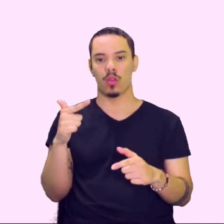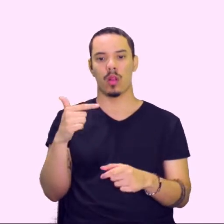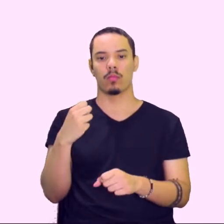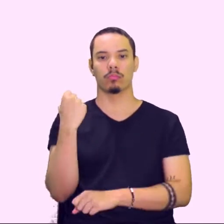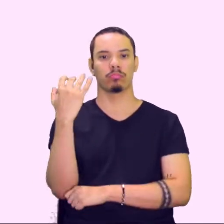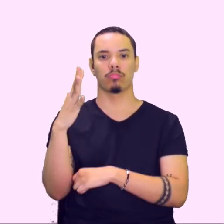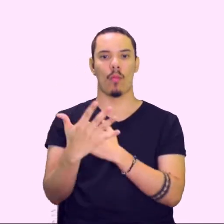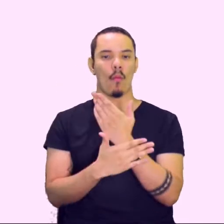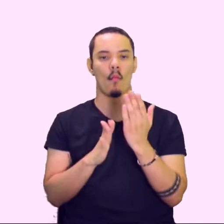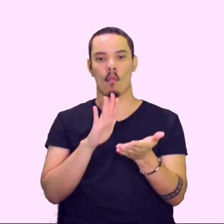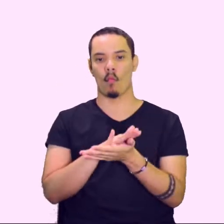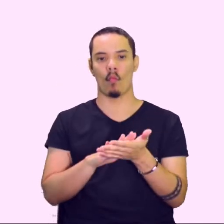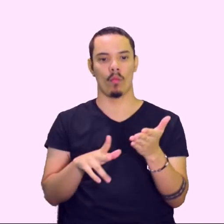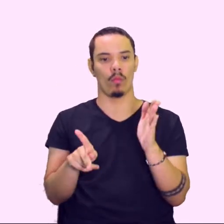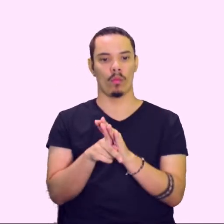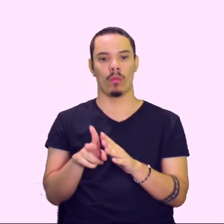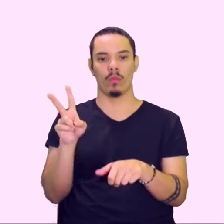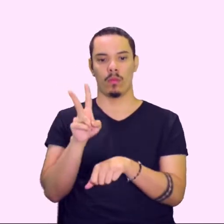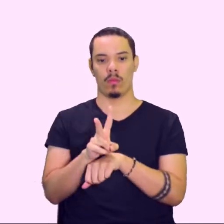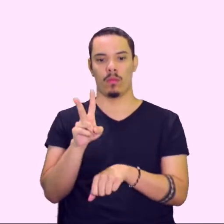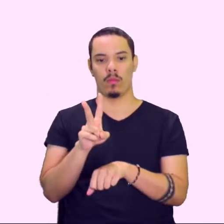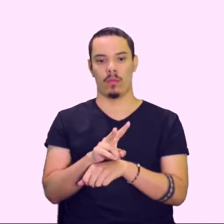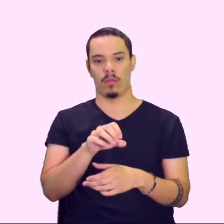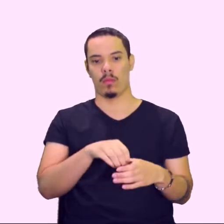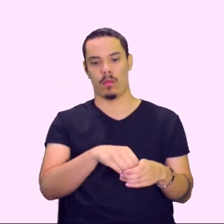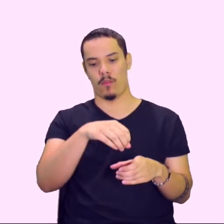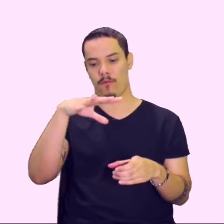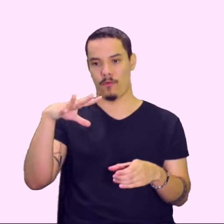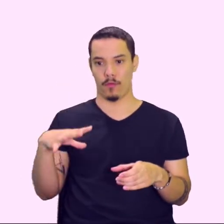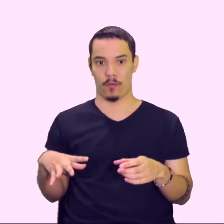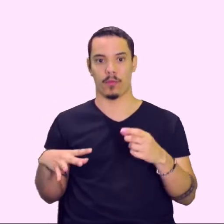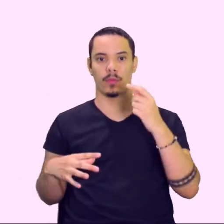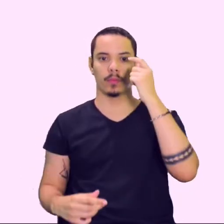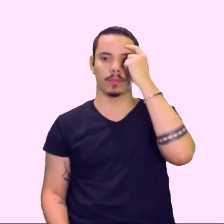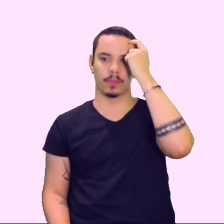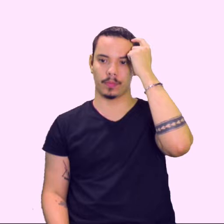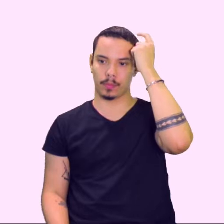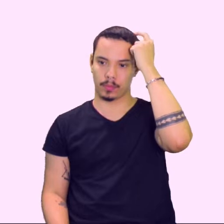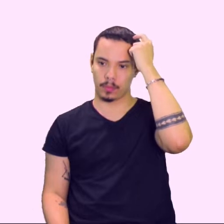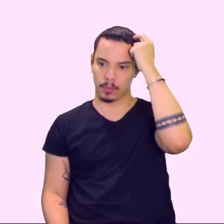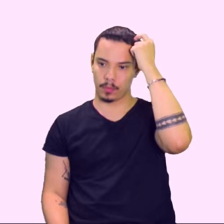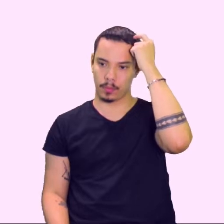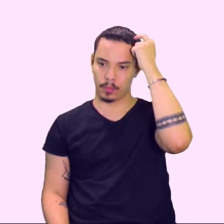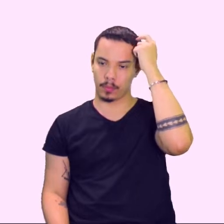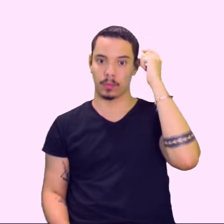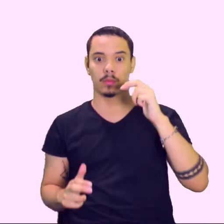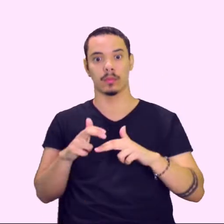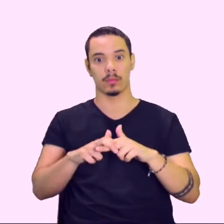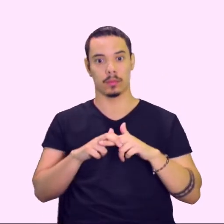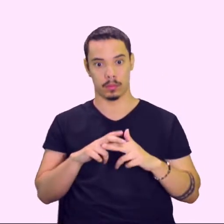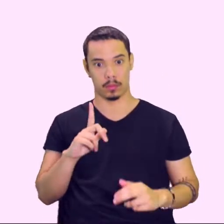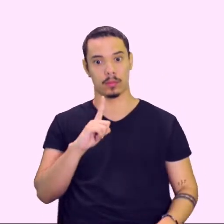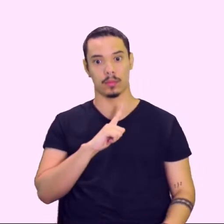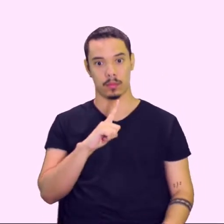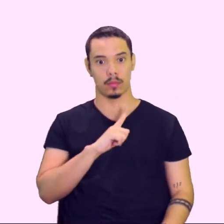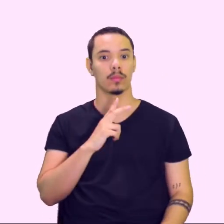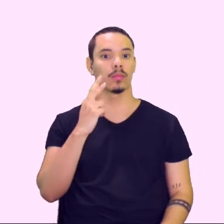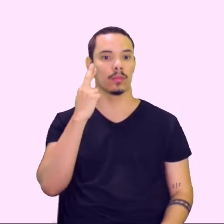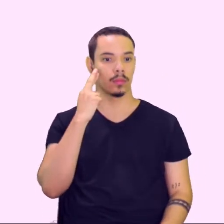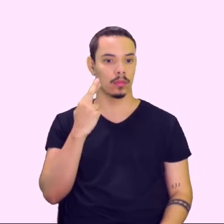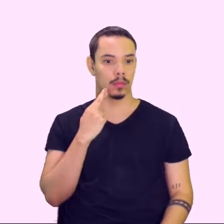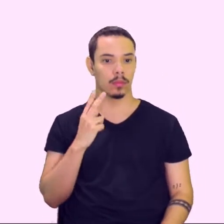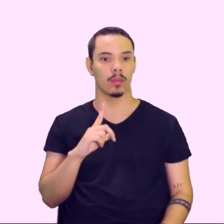áreas protegidas. Então é isso, preste atenção bem, galera, que nós temos em Rondônia ainda muita